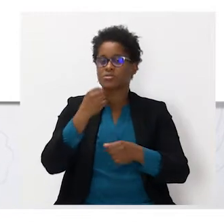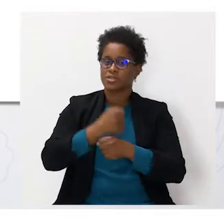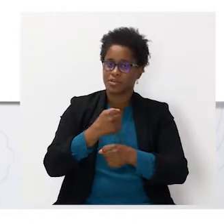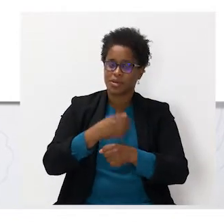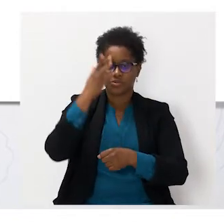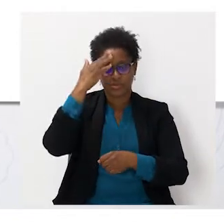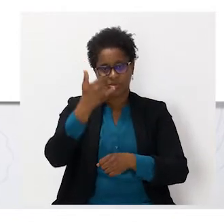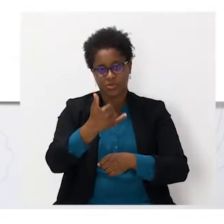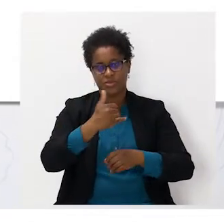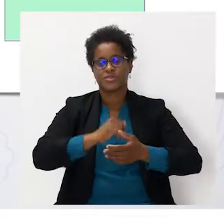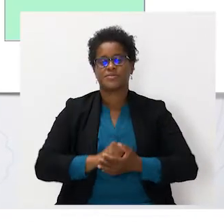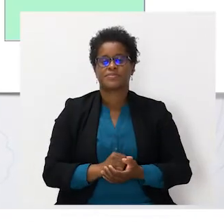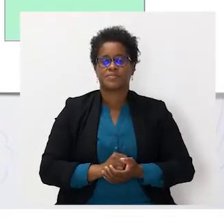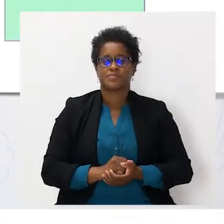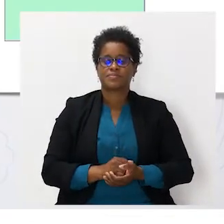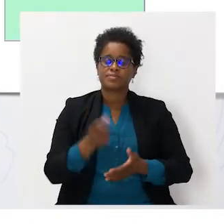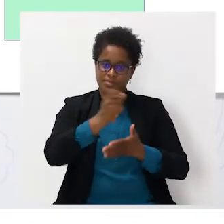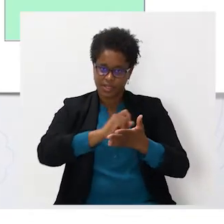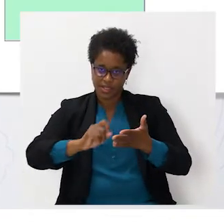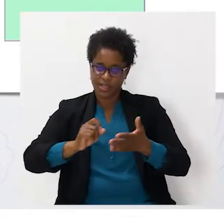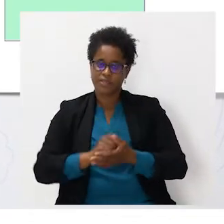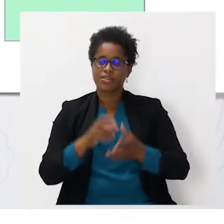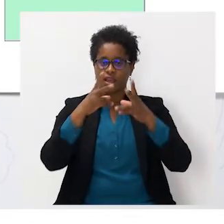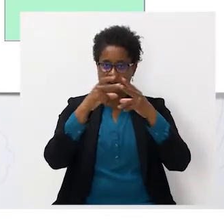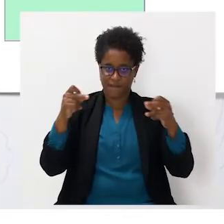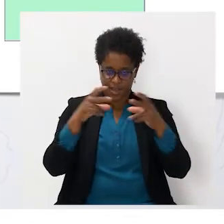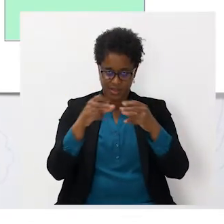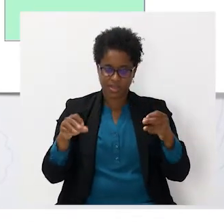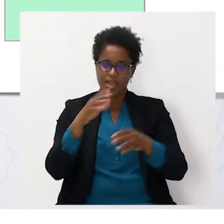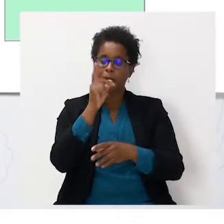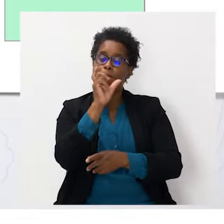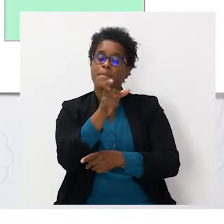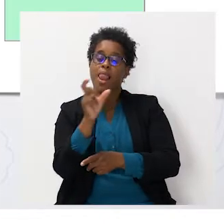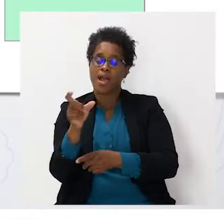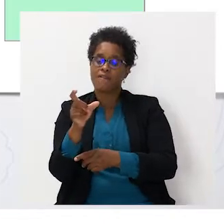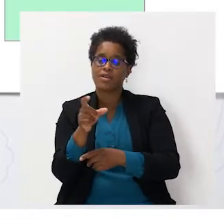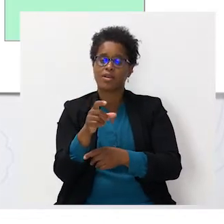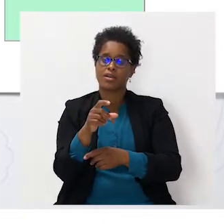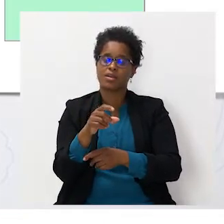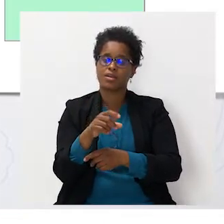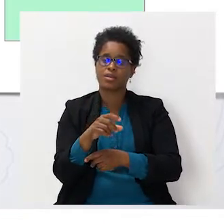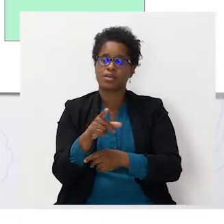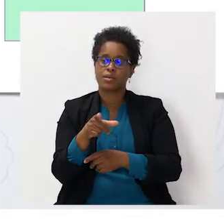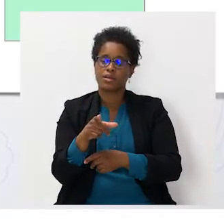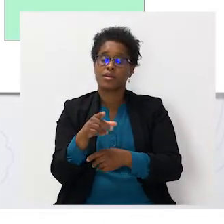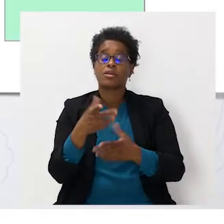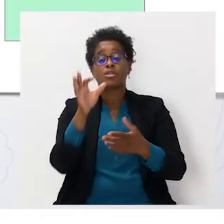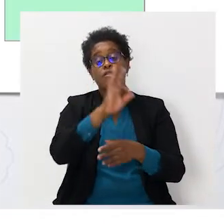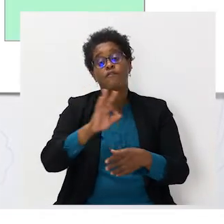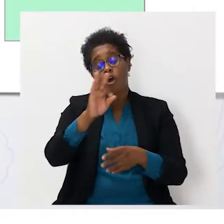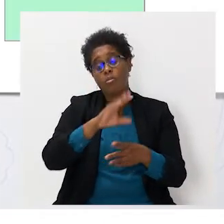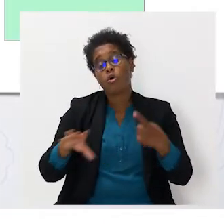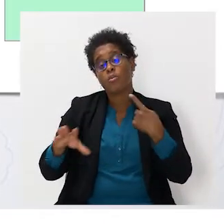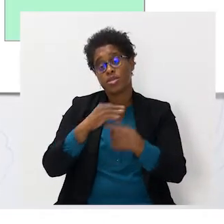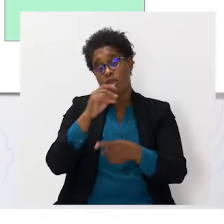exercício número 2. Completem a frase com as palavras no retângulo, de modo a